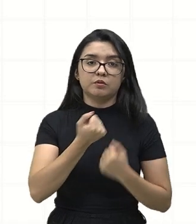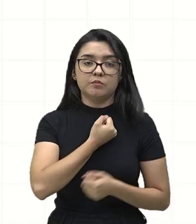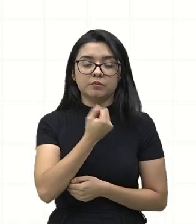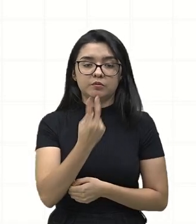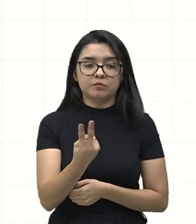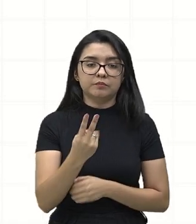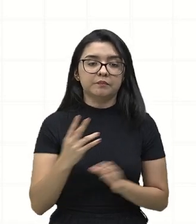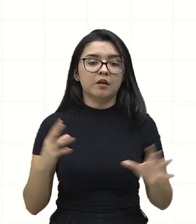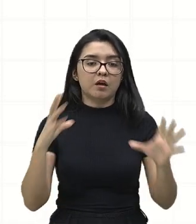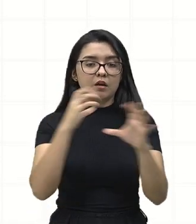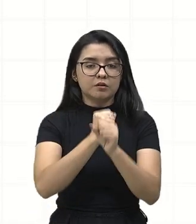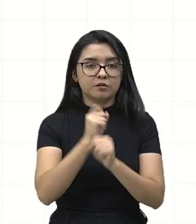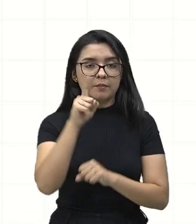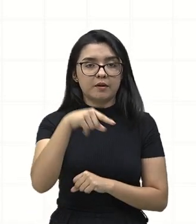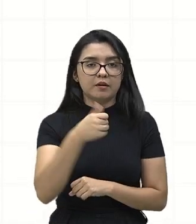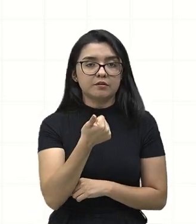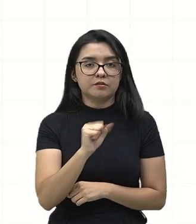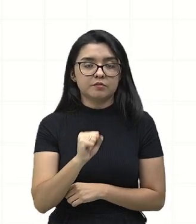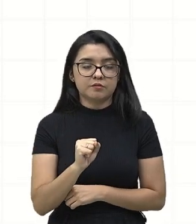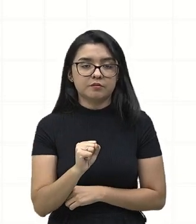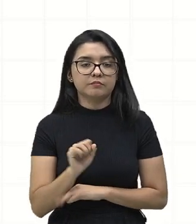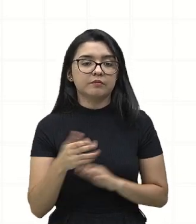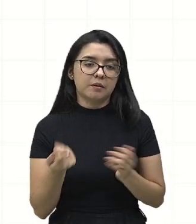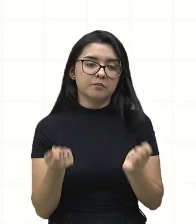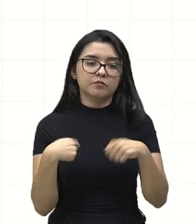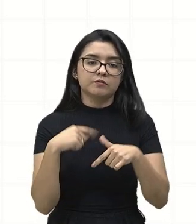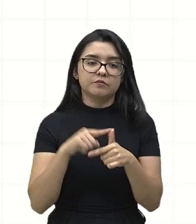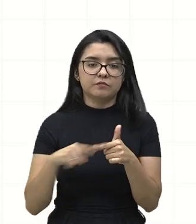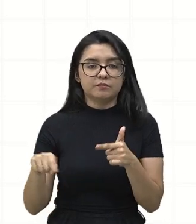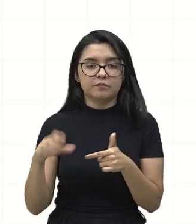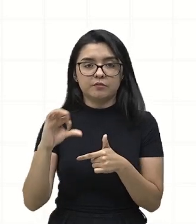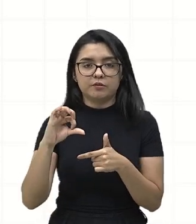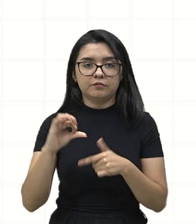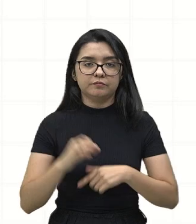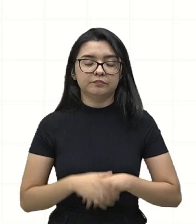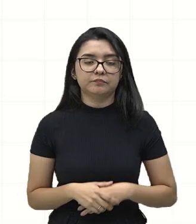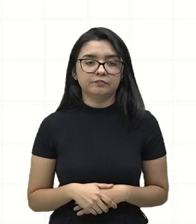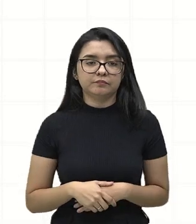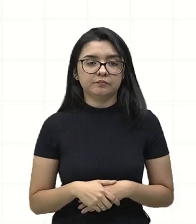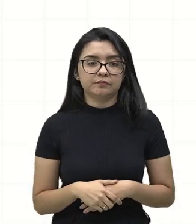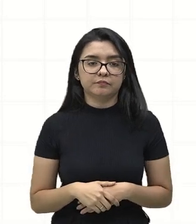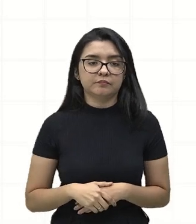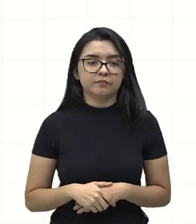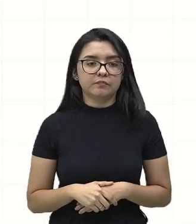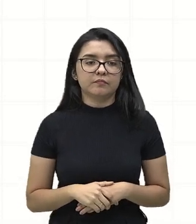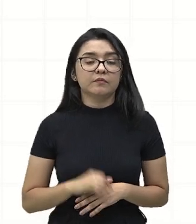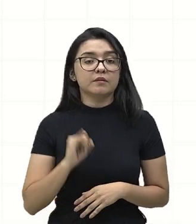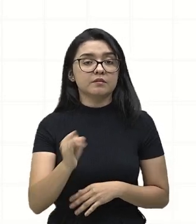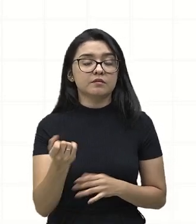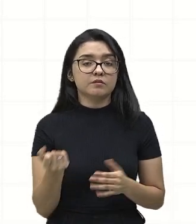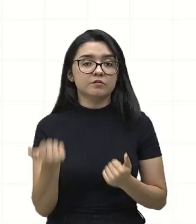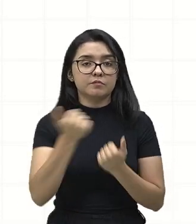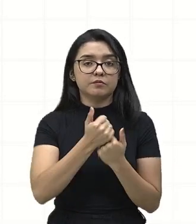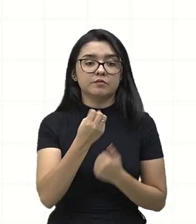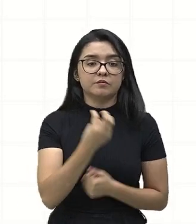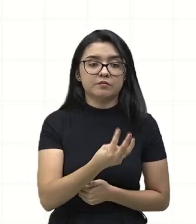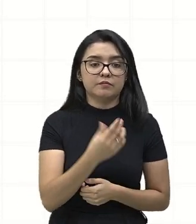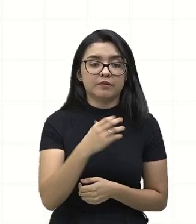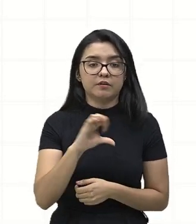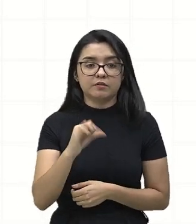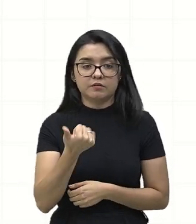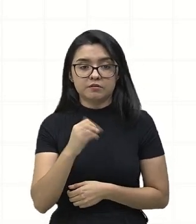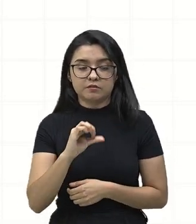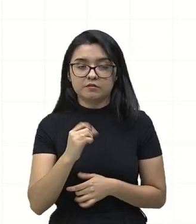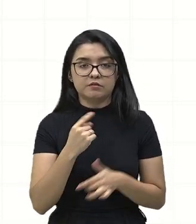a soma vai ser 18, que é divisível por 9. Quando a gente substituir o 3, vai dar 19,